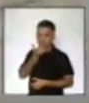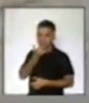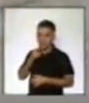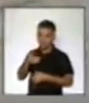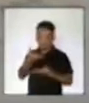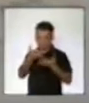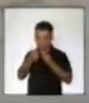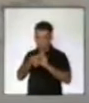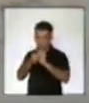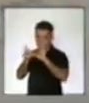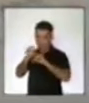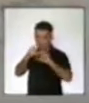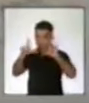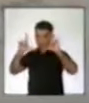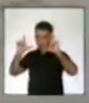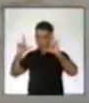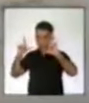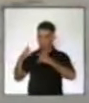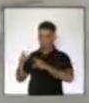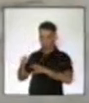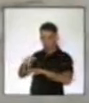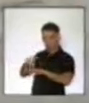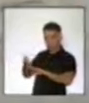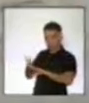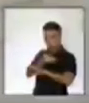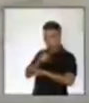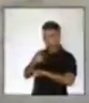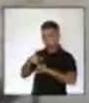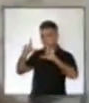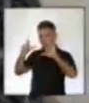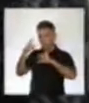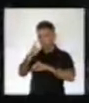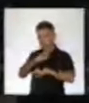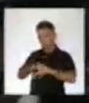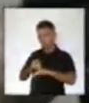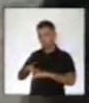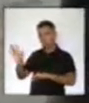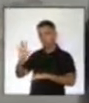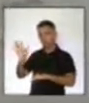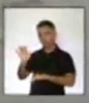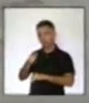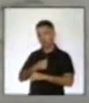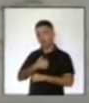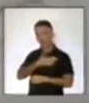da tela. Um grande abraço. Um mega prazer participar com vocês. E tchau, tchau.